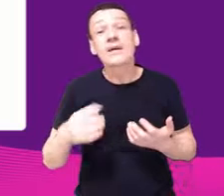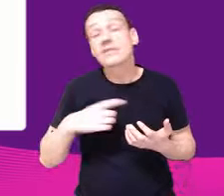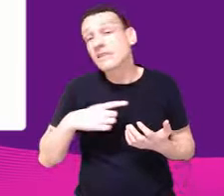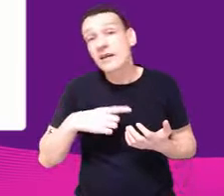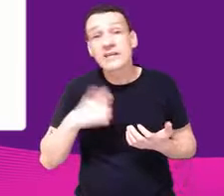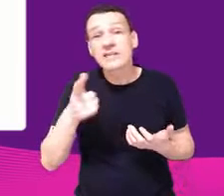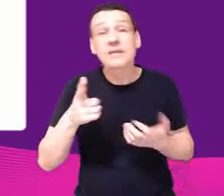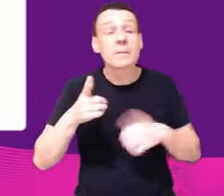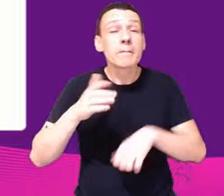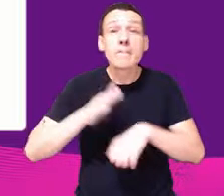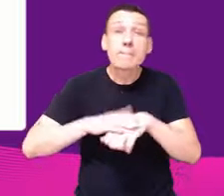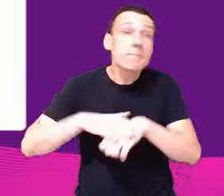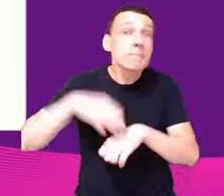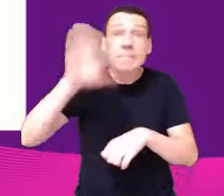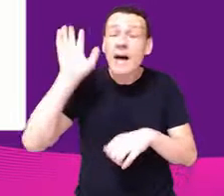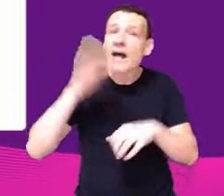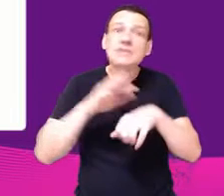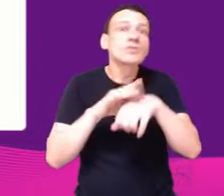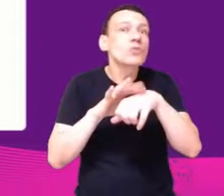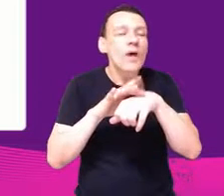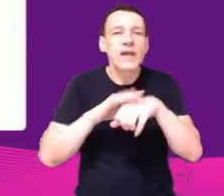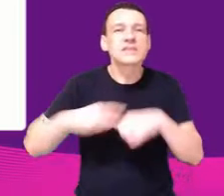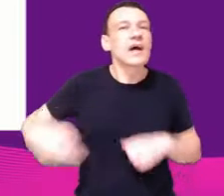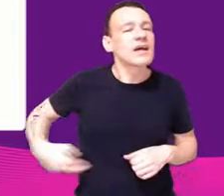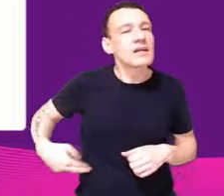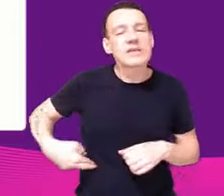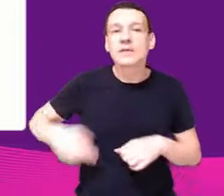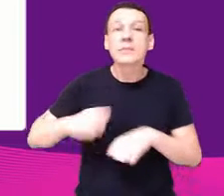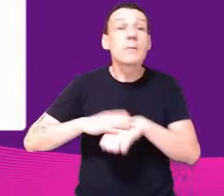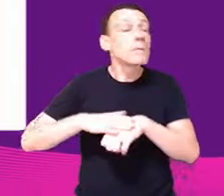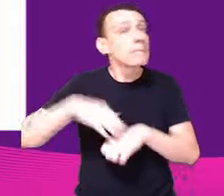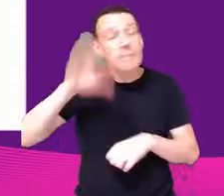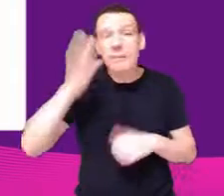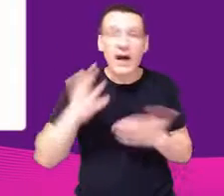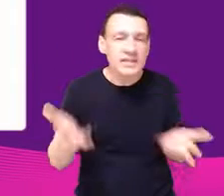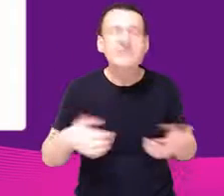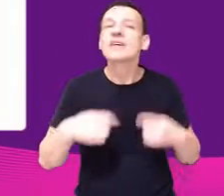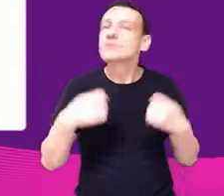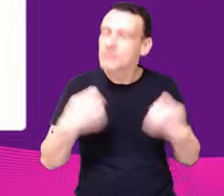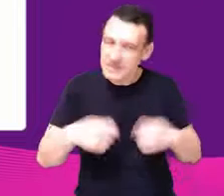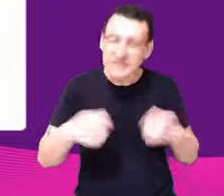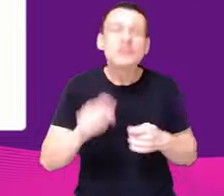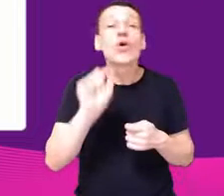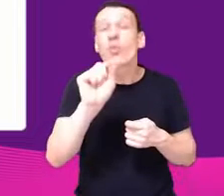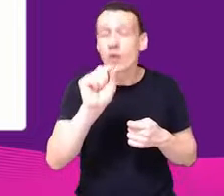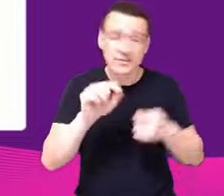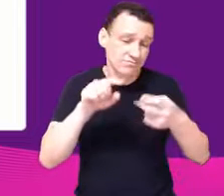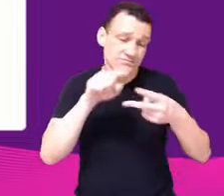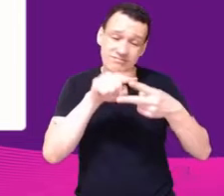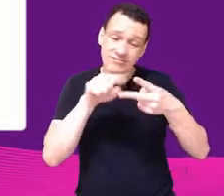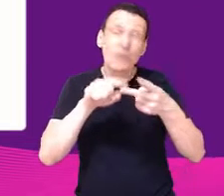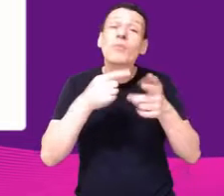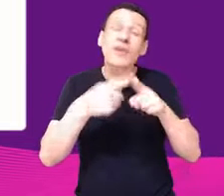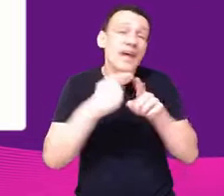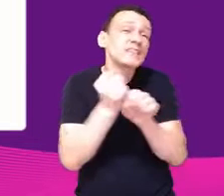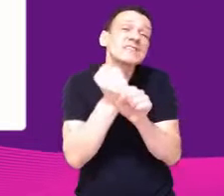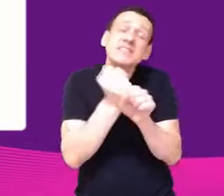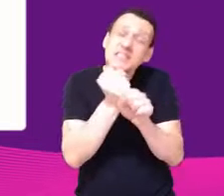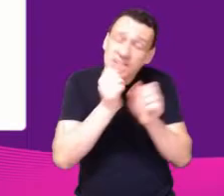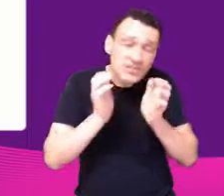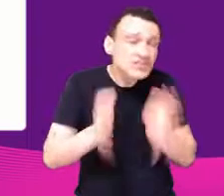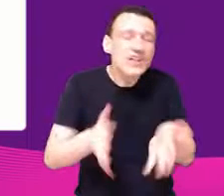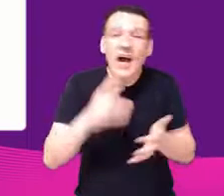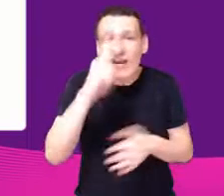prevalência maior da doença, que é tratada com diálise e transplante, que é o que nós estamos vendo aqui. Então, você vê mesmo na